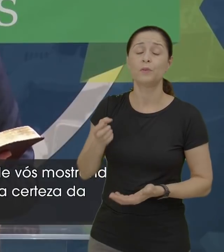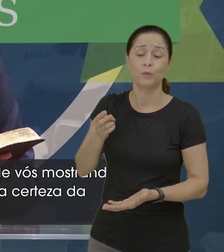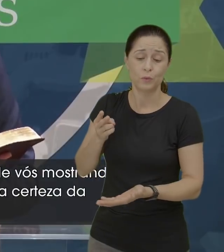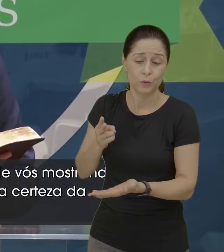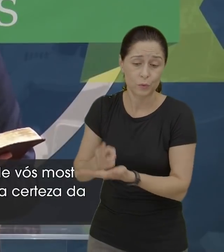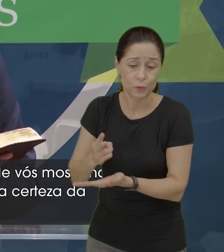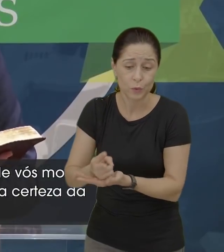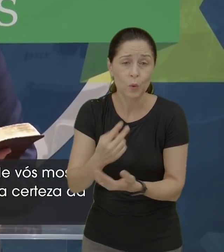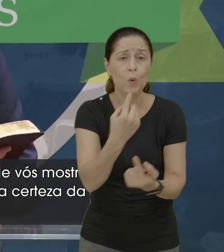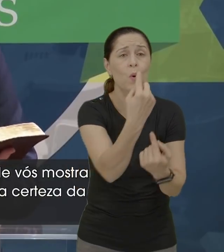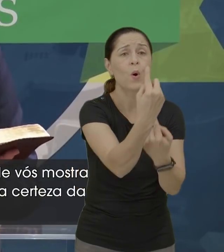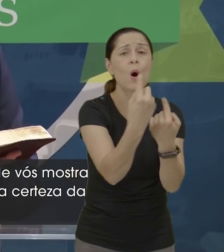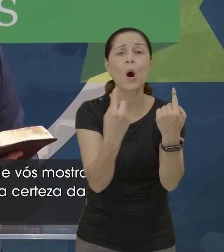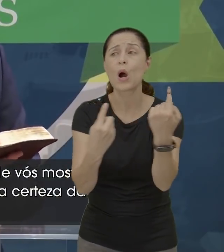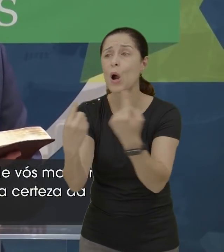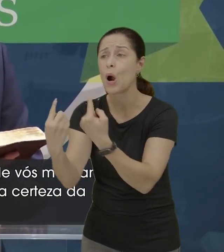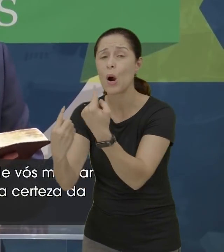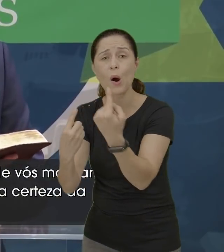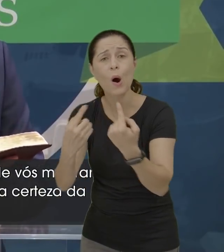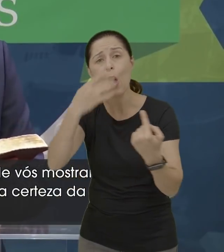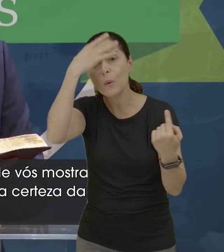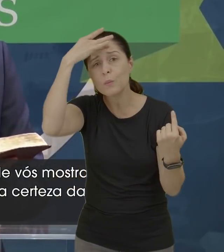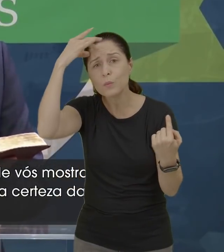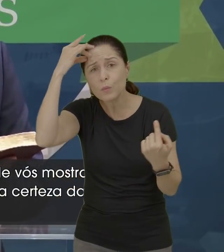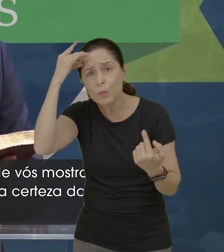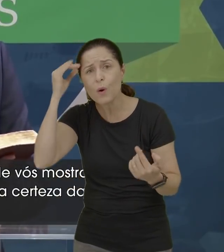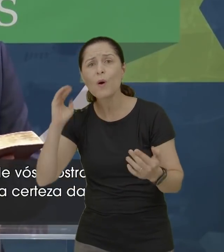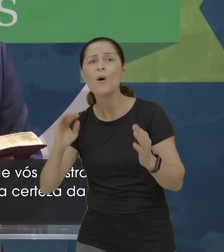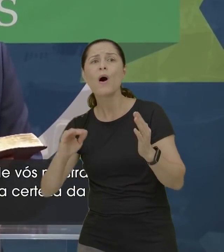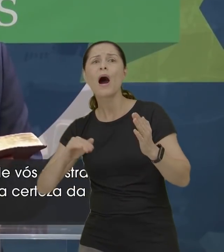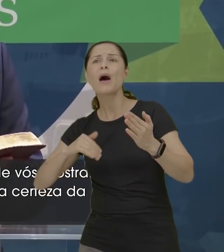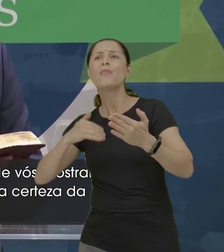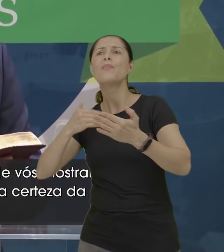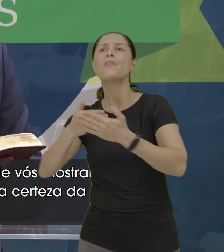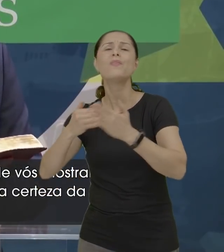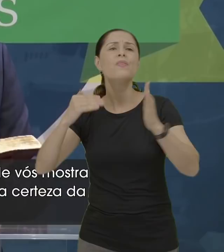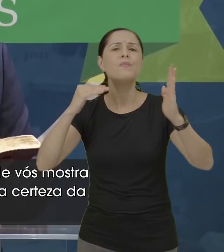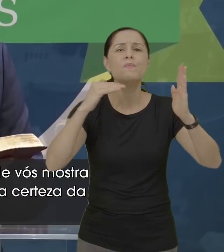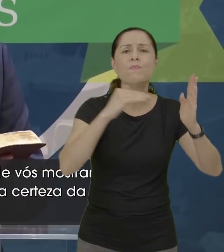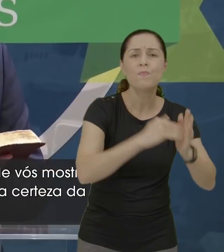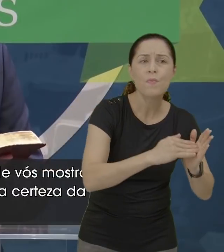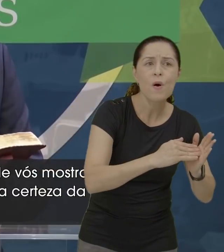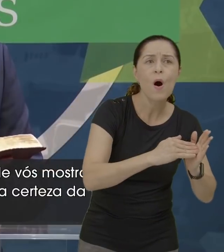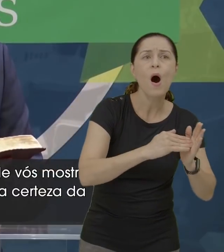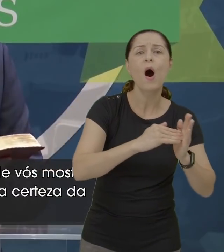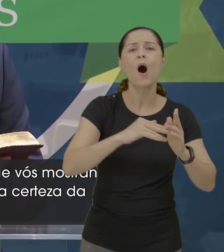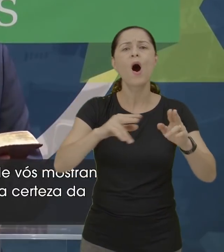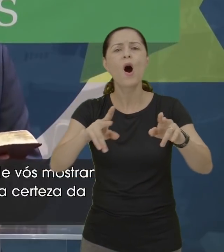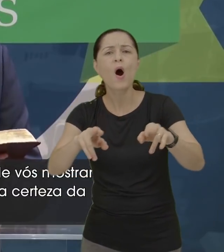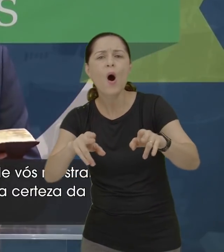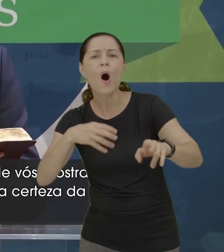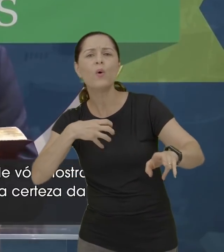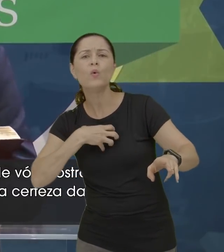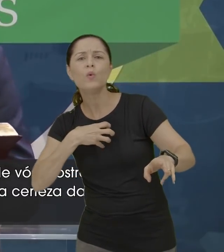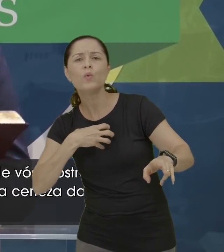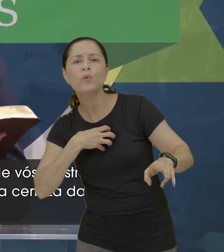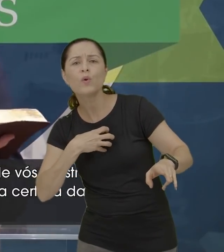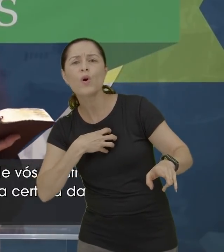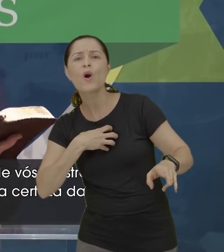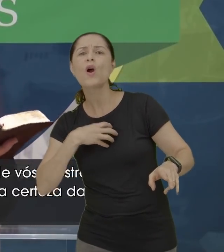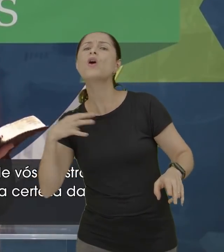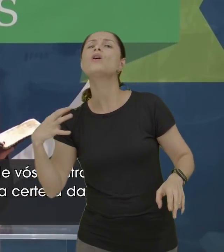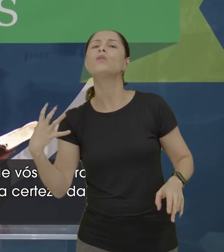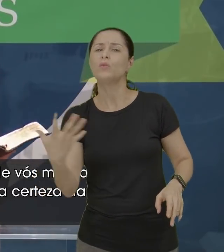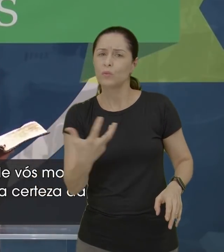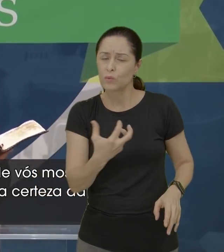continue cada um de vós mostrando até o fim a mesma diligência para a plena certeza da esperança. O que ele